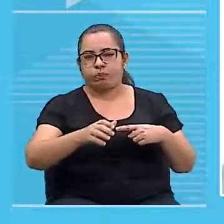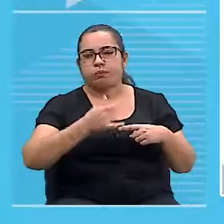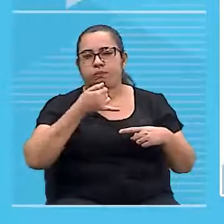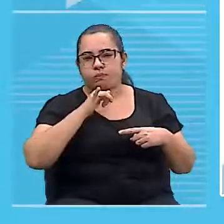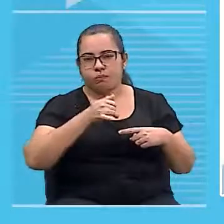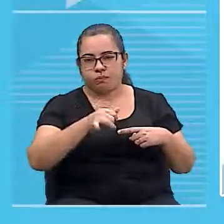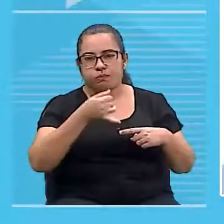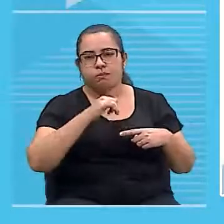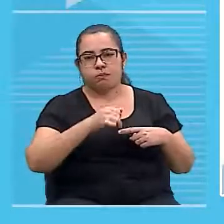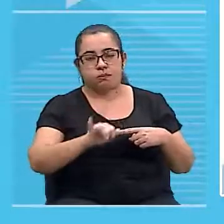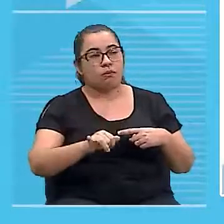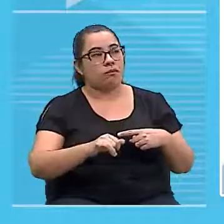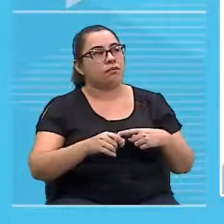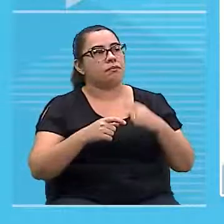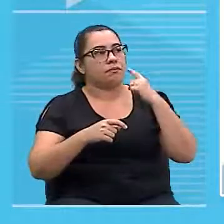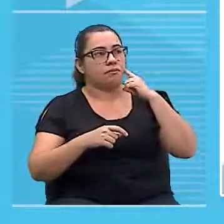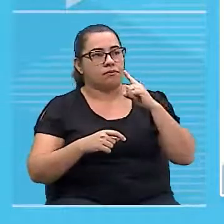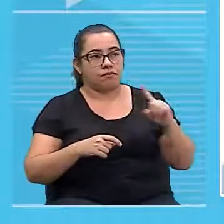I,